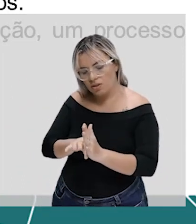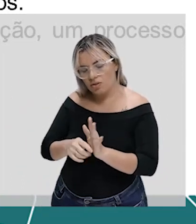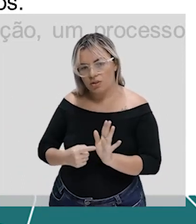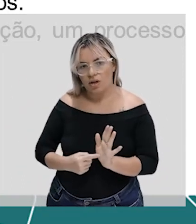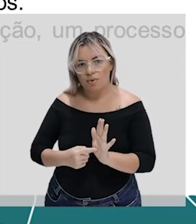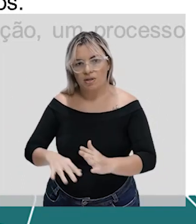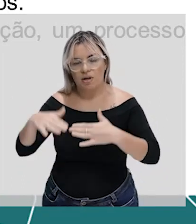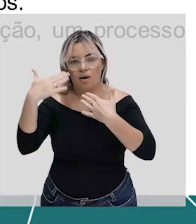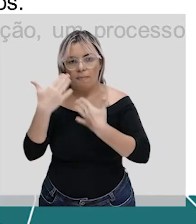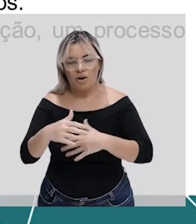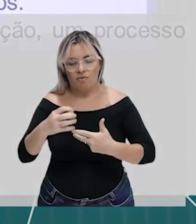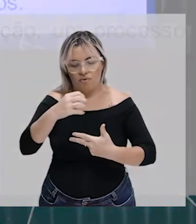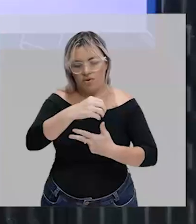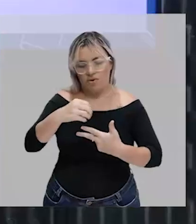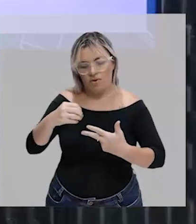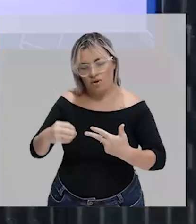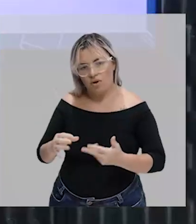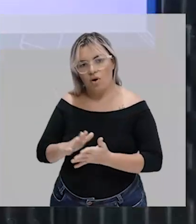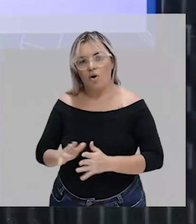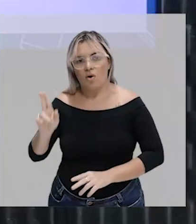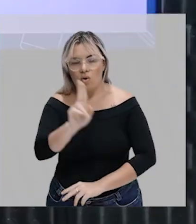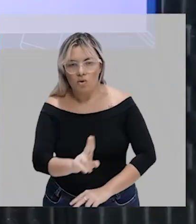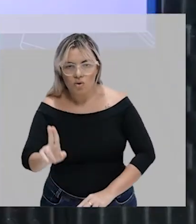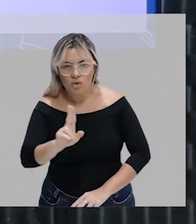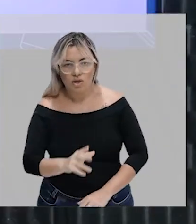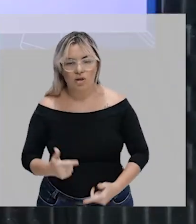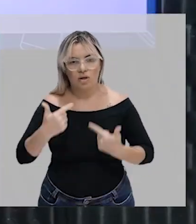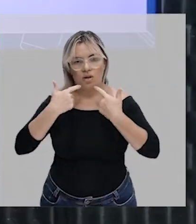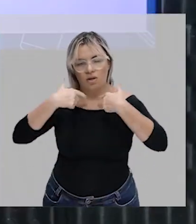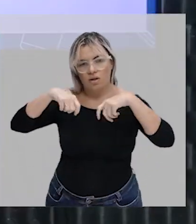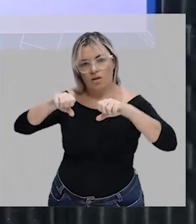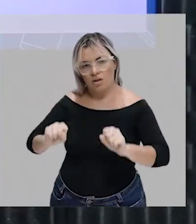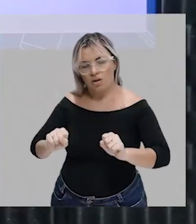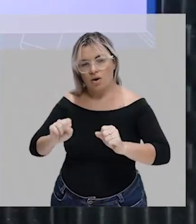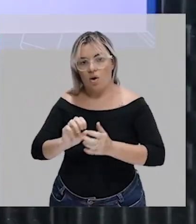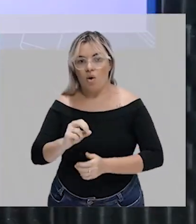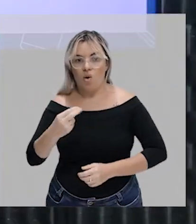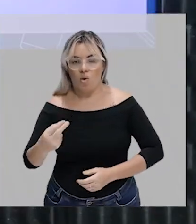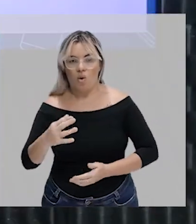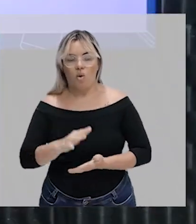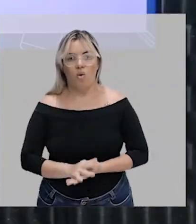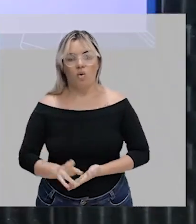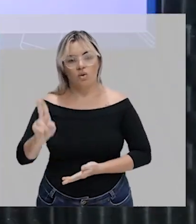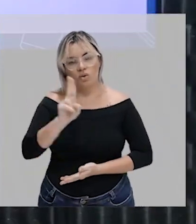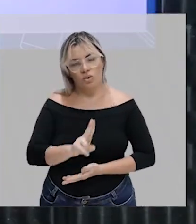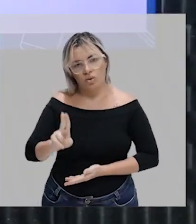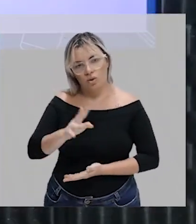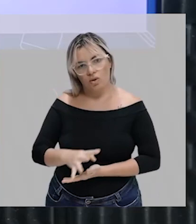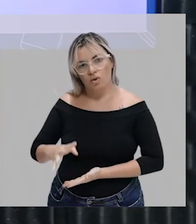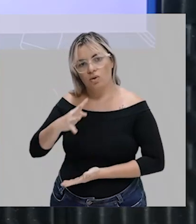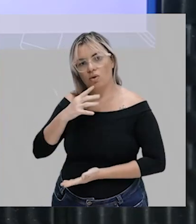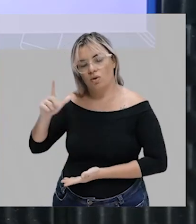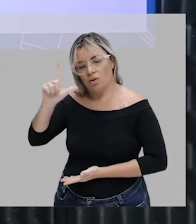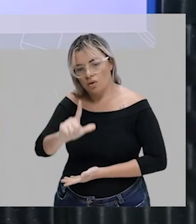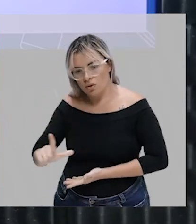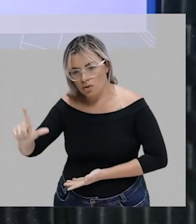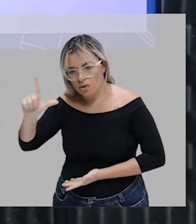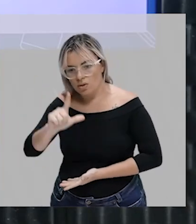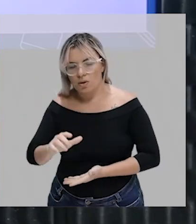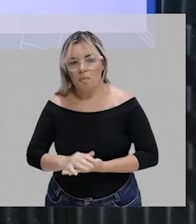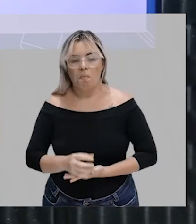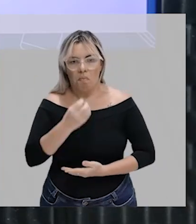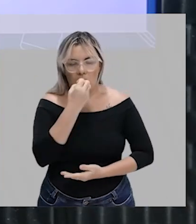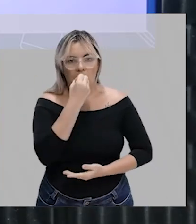eu vou utilizar os meus conhecimentos linguísticos, né, ou meus conhecimentos literários. Ou eu vou conhecer a literatura, ou vou conhecer